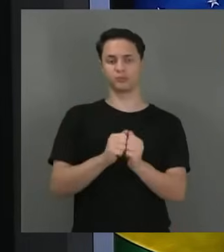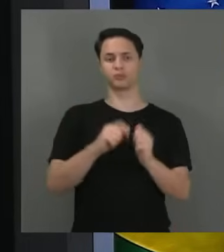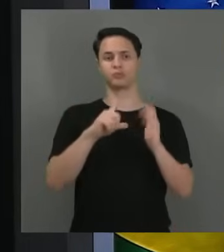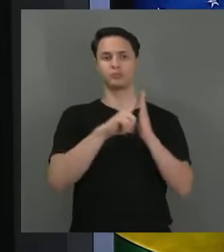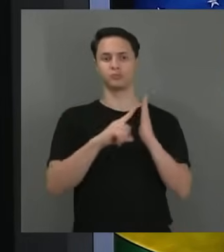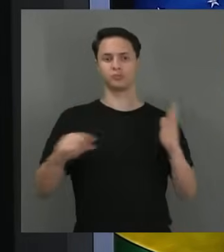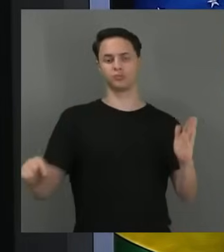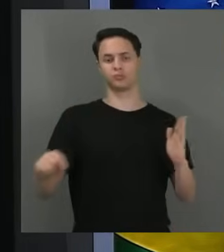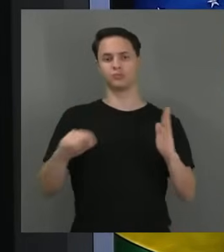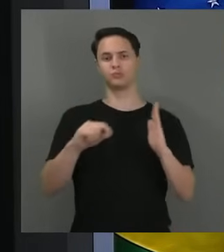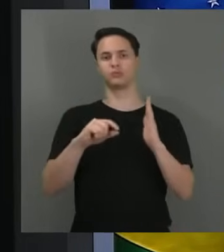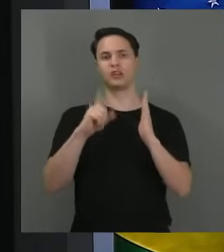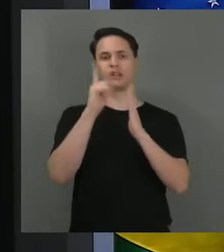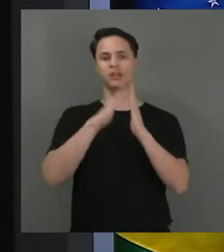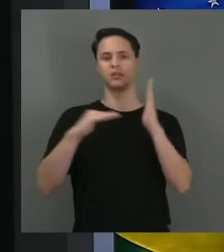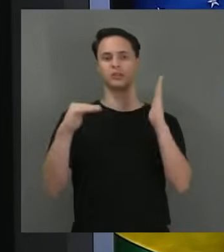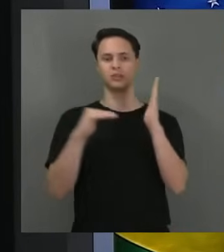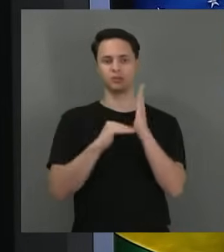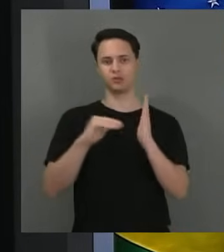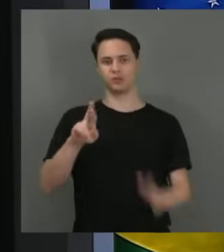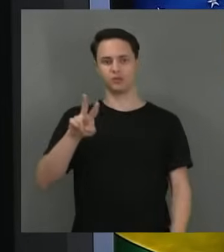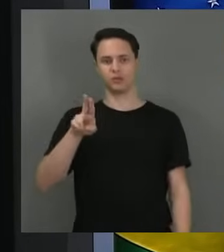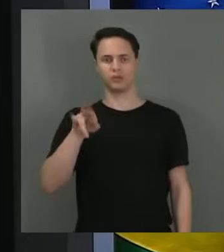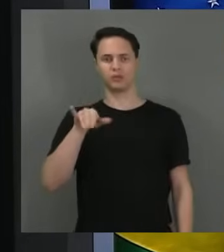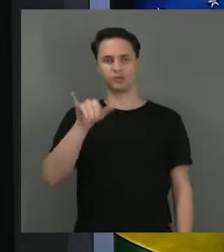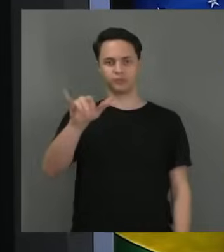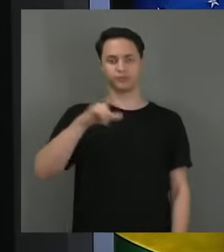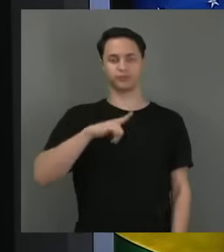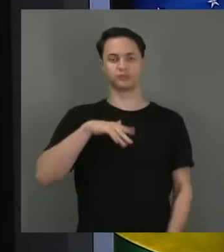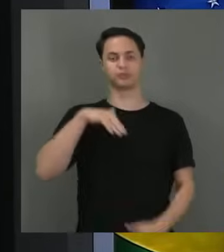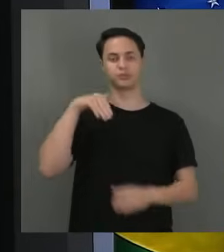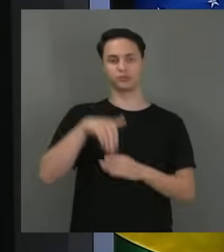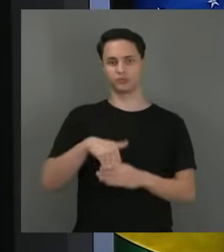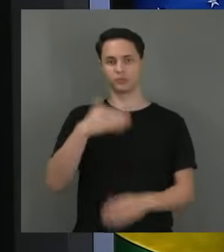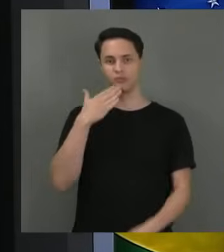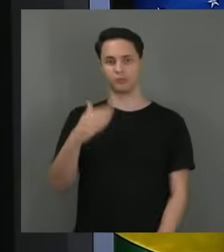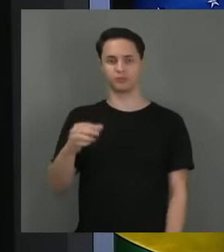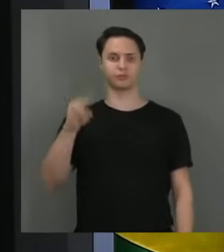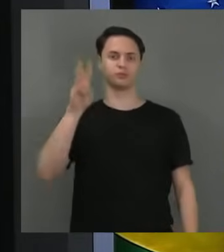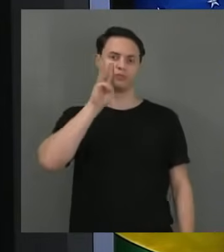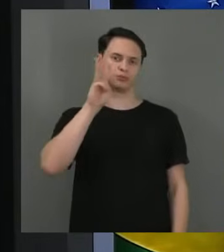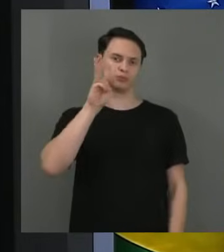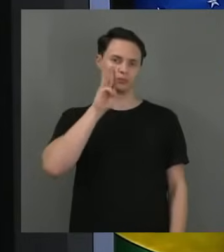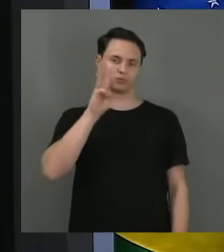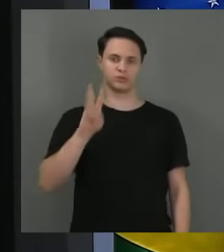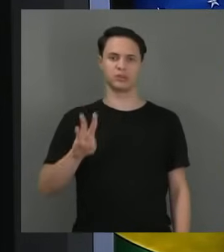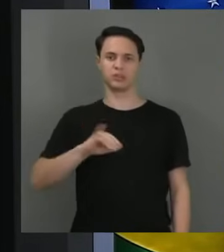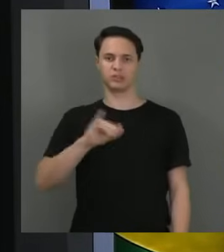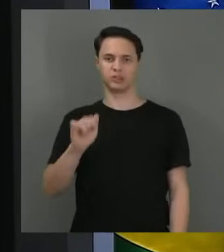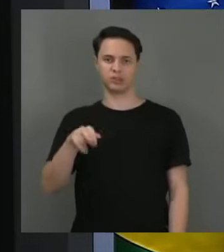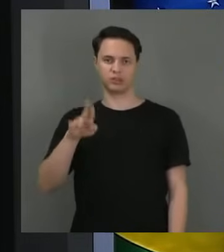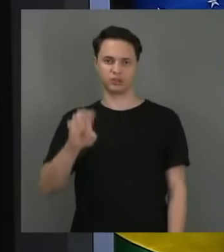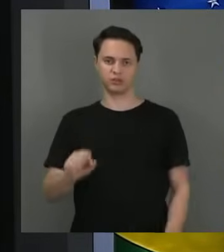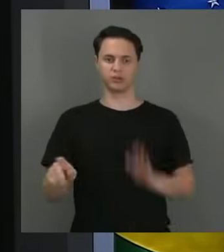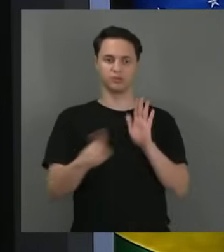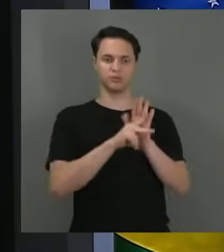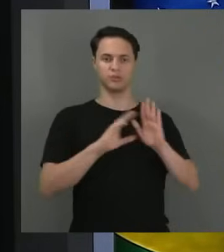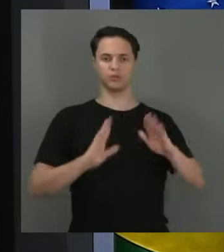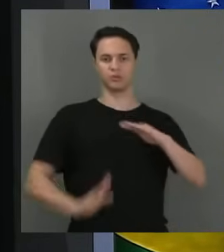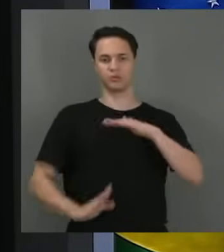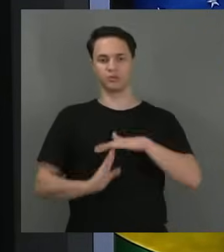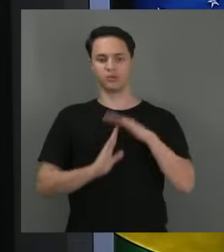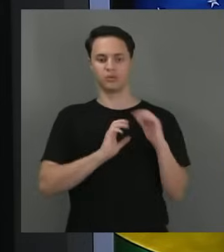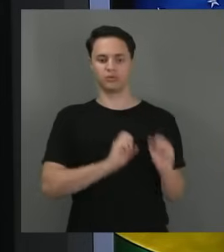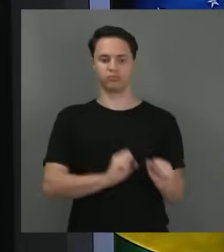Civil, Rui Costa, repercutindo o voto favorável de Jacques Wagner, nosso colega aqui, a PEC que limita